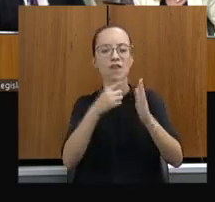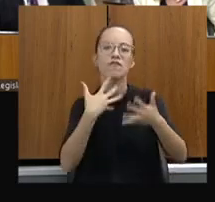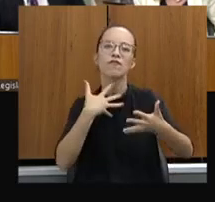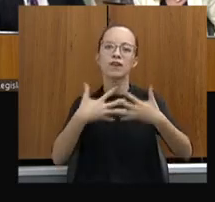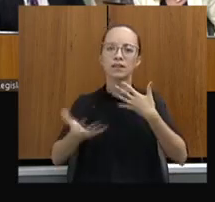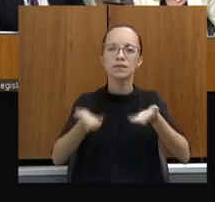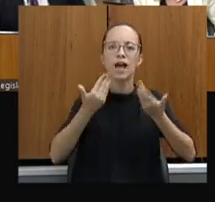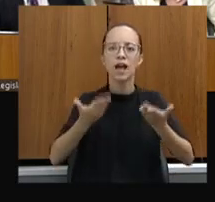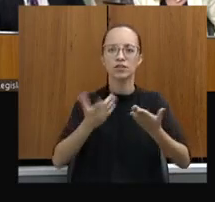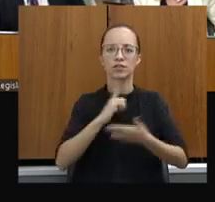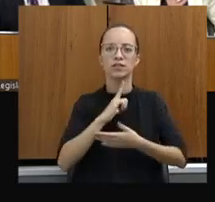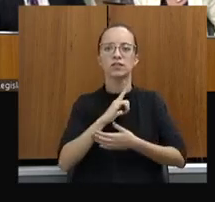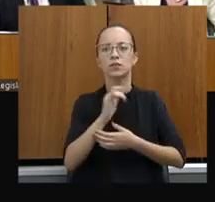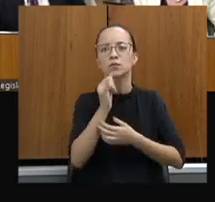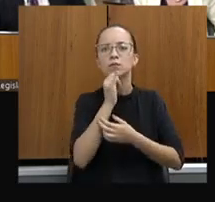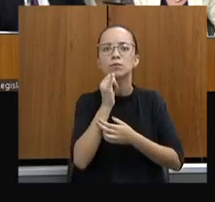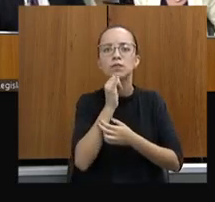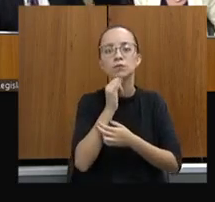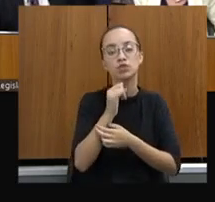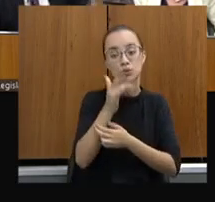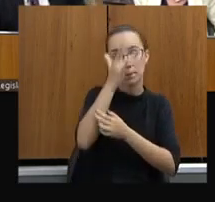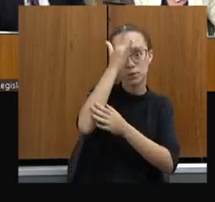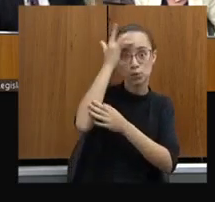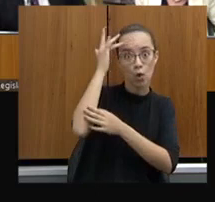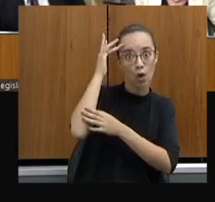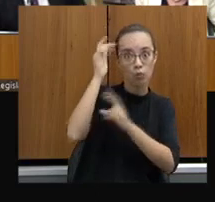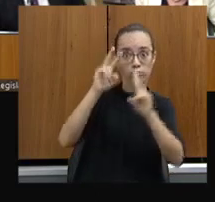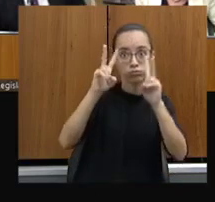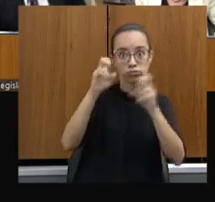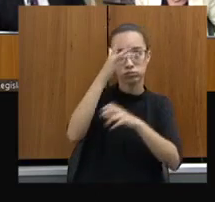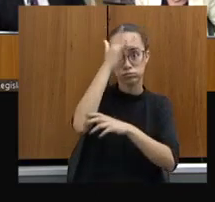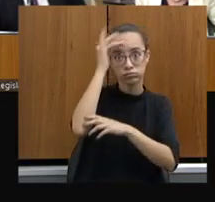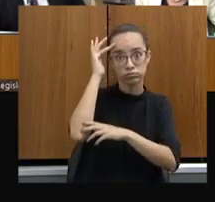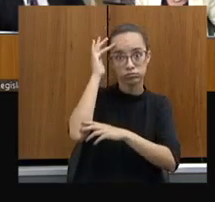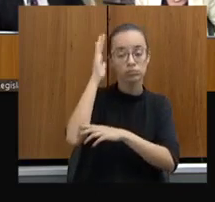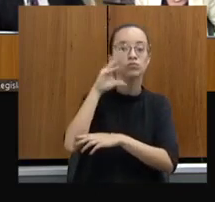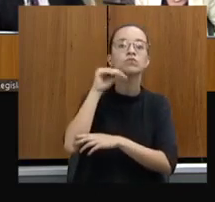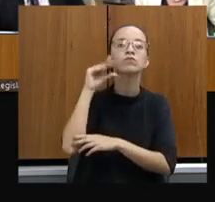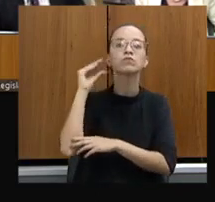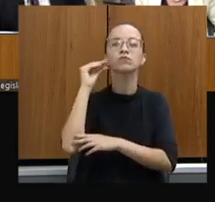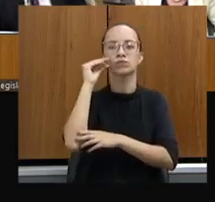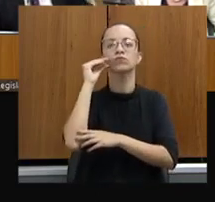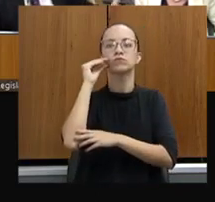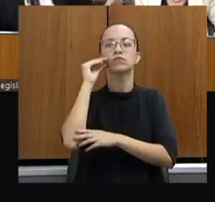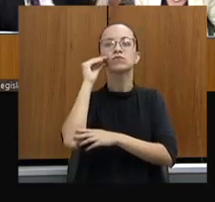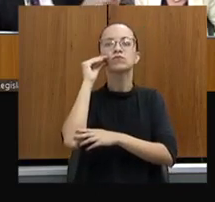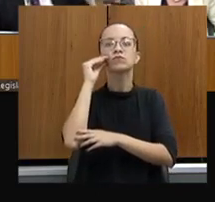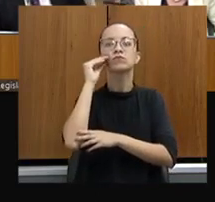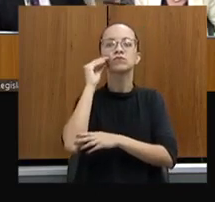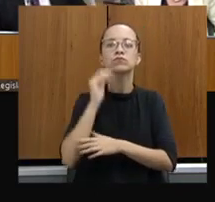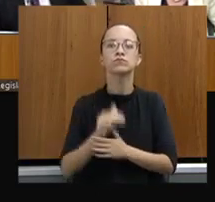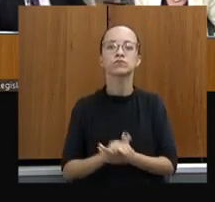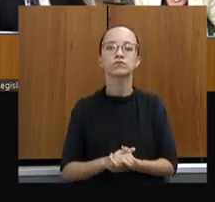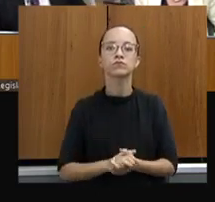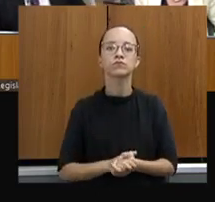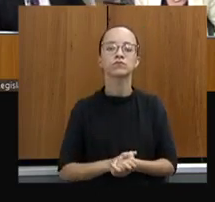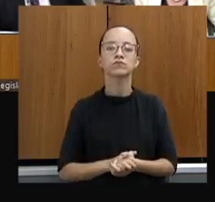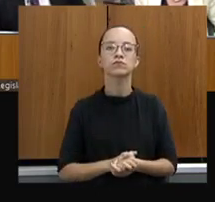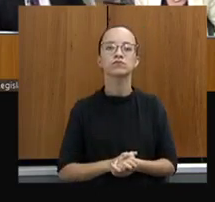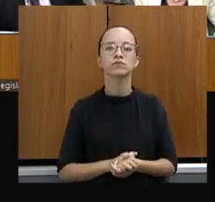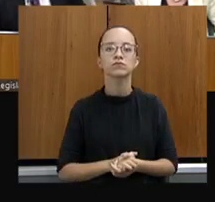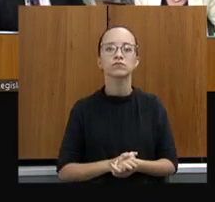nas questões de medidas de pessoal em que hoje estão superadas com relação ao regime de recuperação fiscal